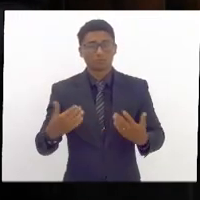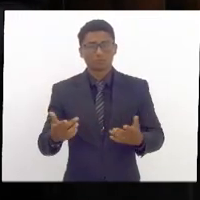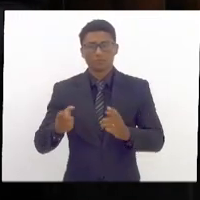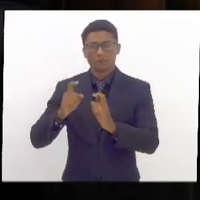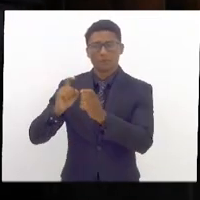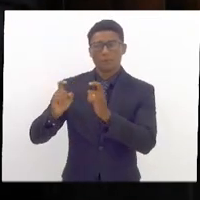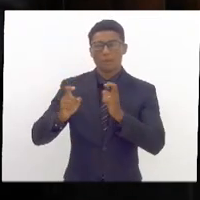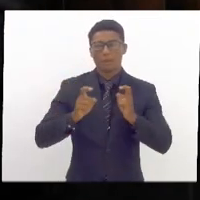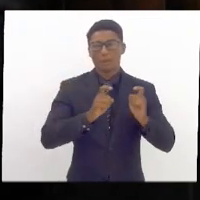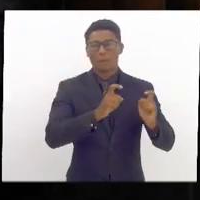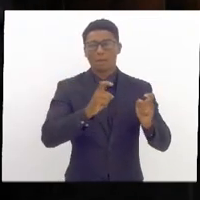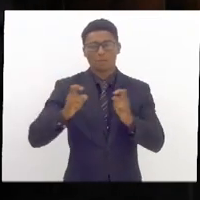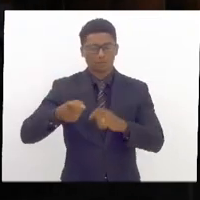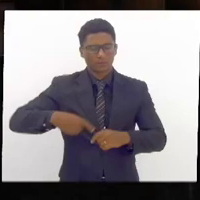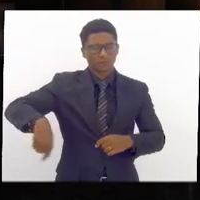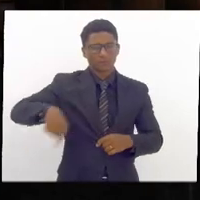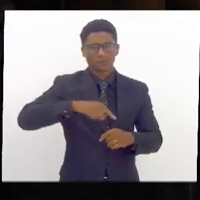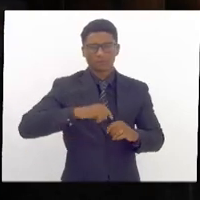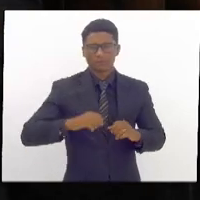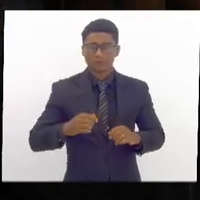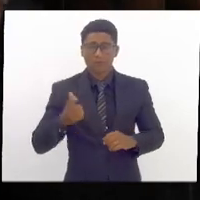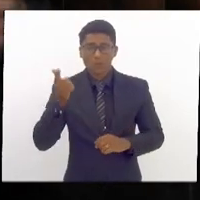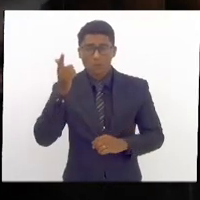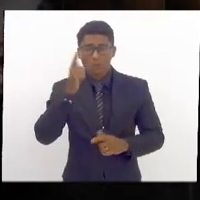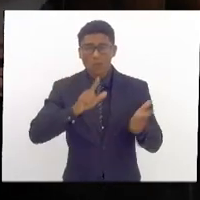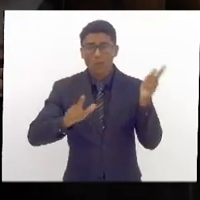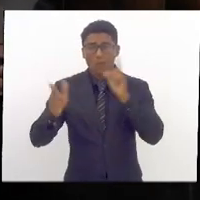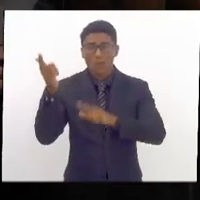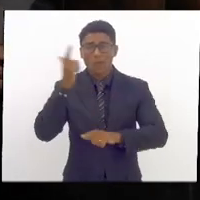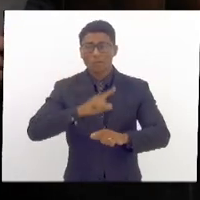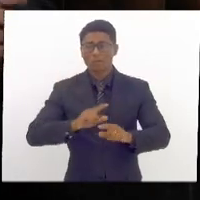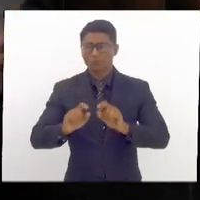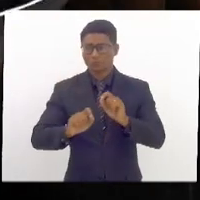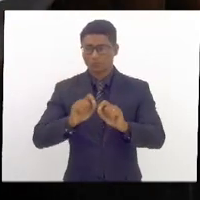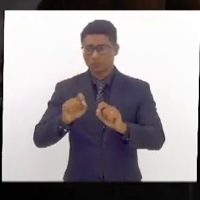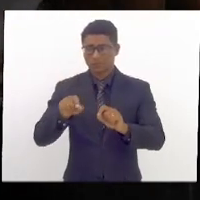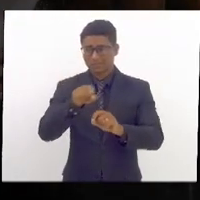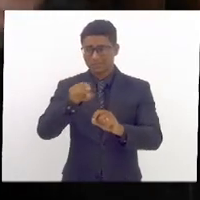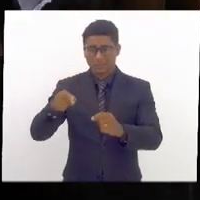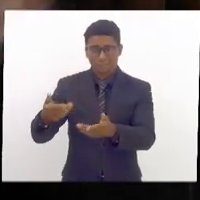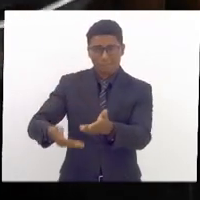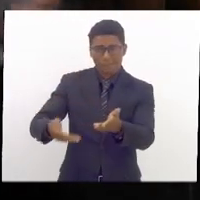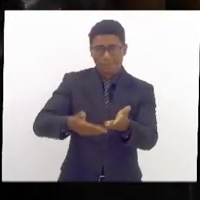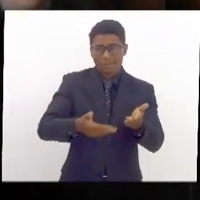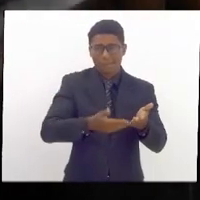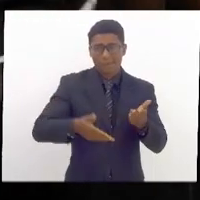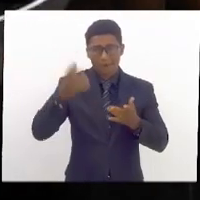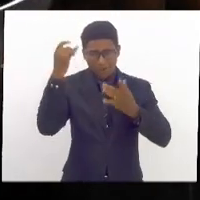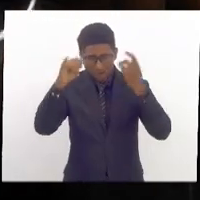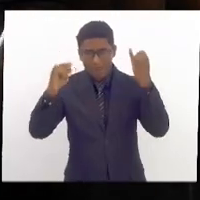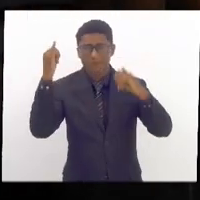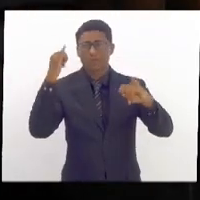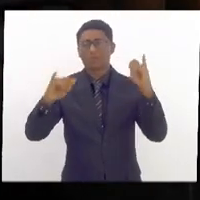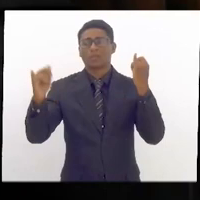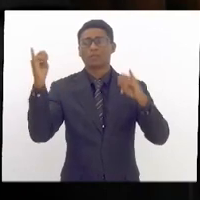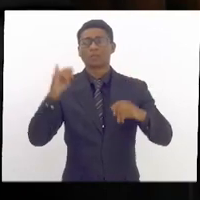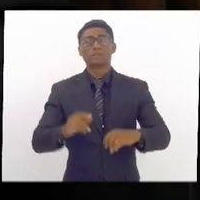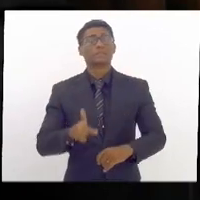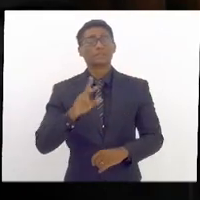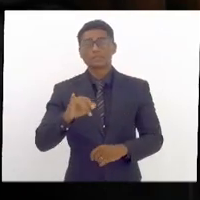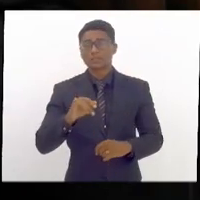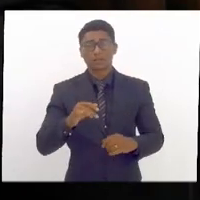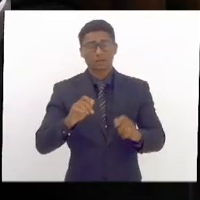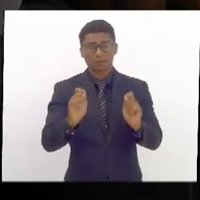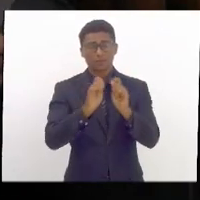debate em que a gente conseguiu, no máximo, aplacar as perdas, e reconheço, vou repetir, se não fossem os debates